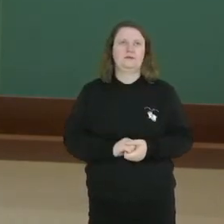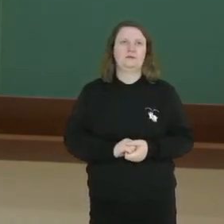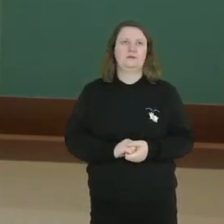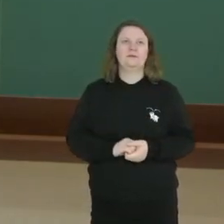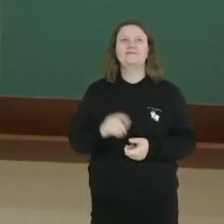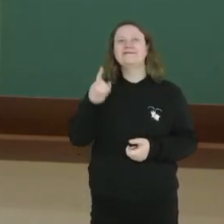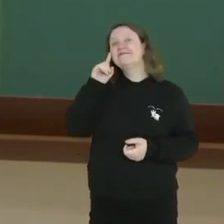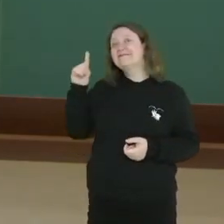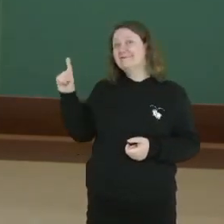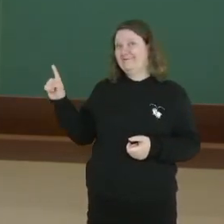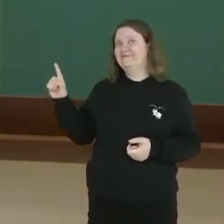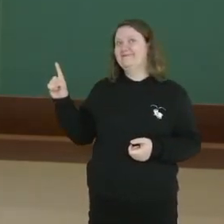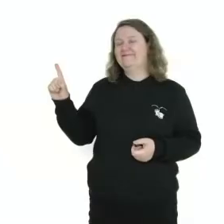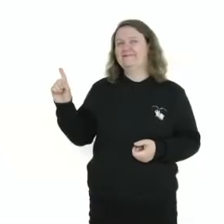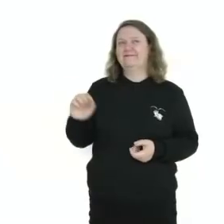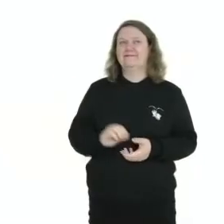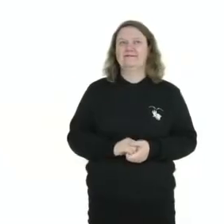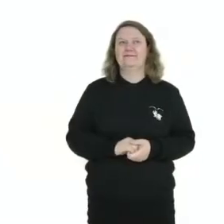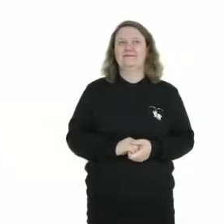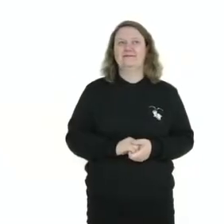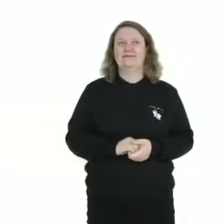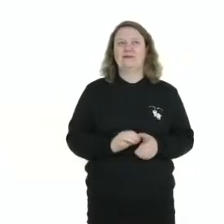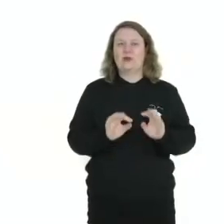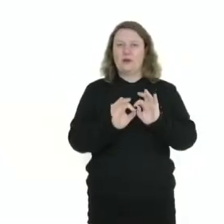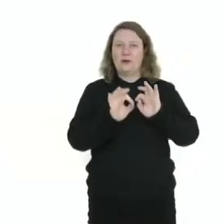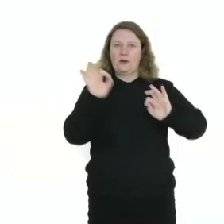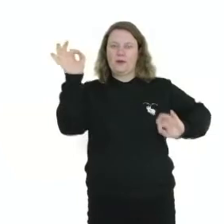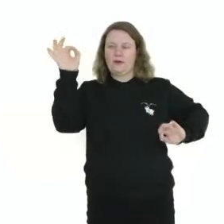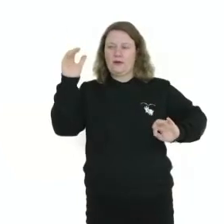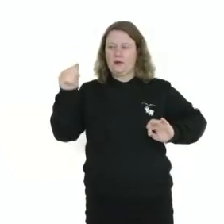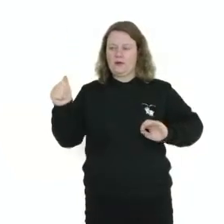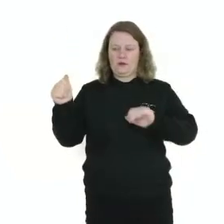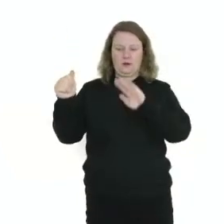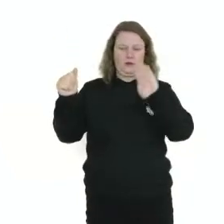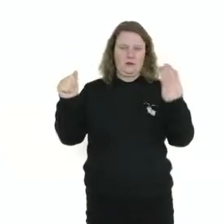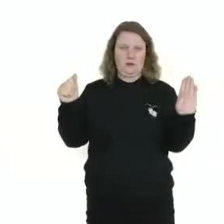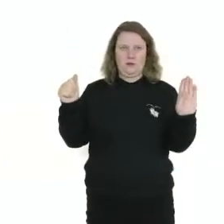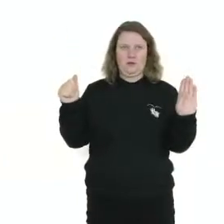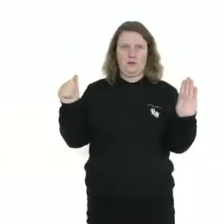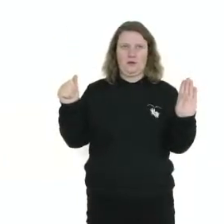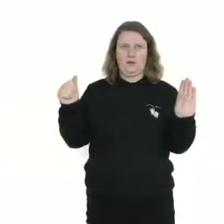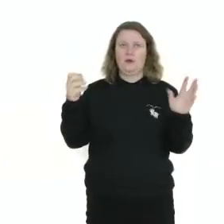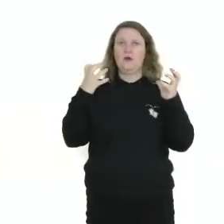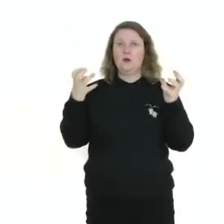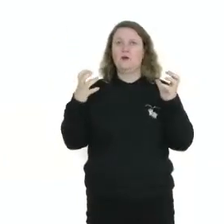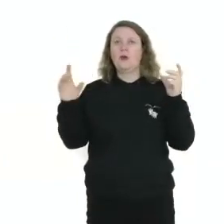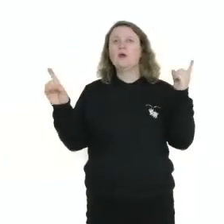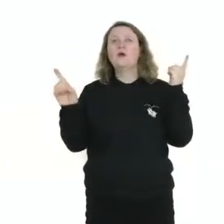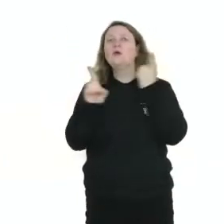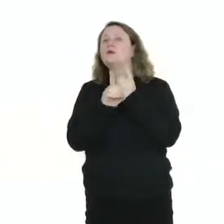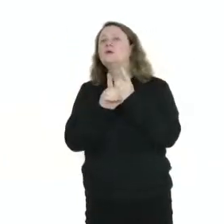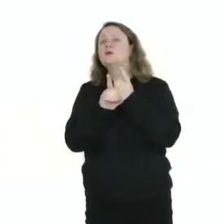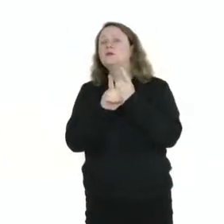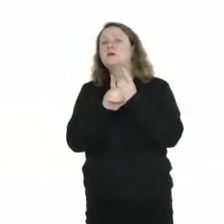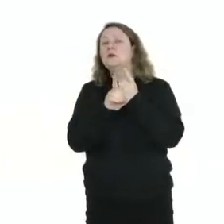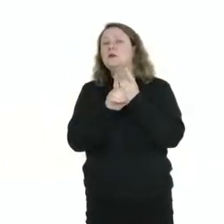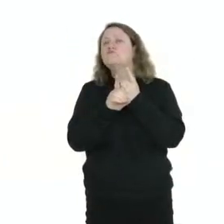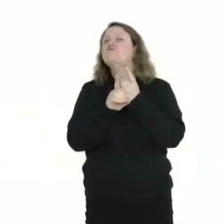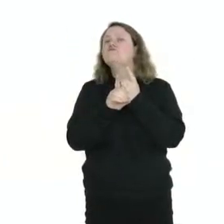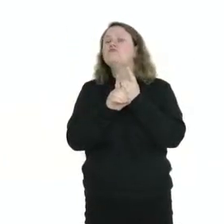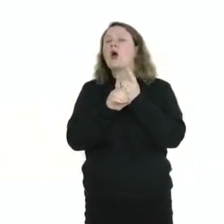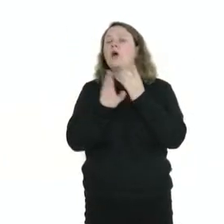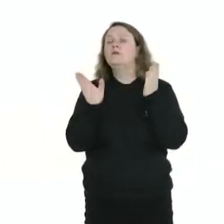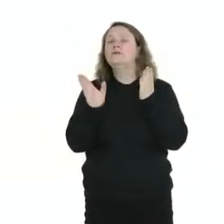olha lá, menor distância é uma linha reta. Então é o que eu quero saber, eu chamei de X,